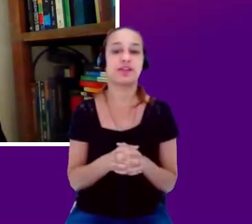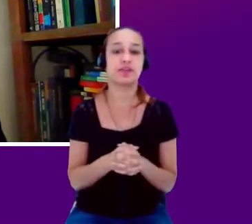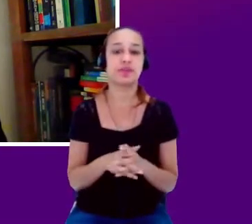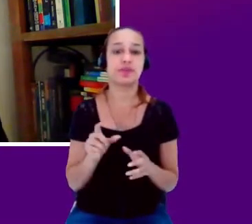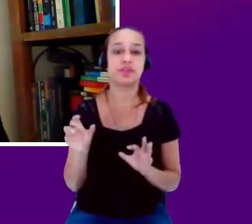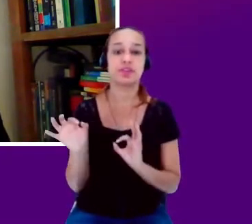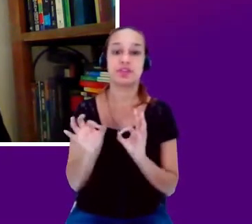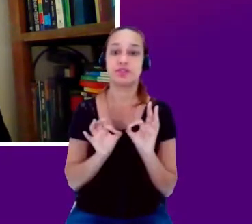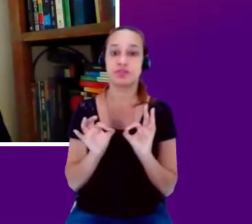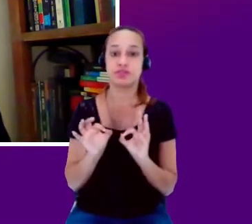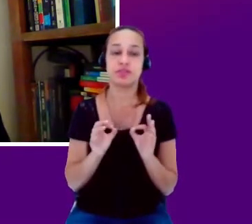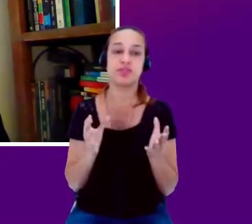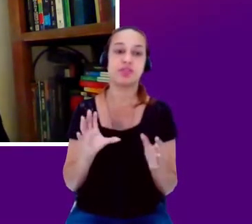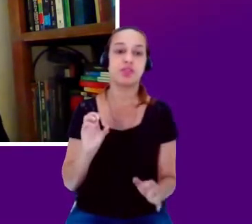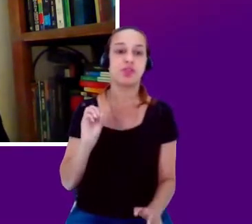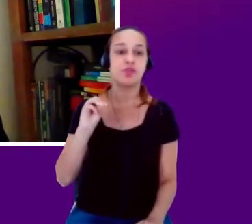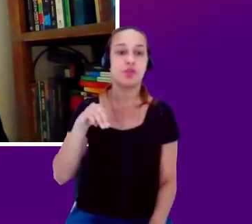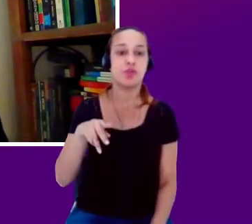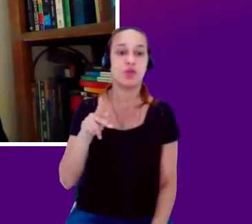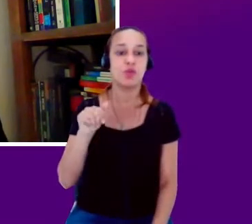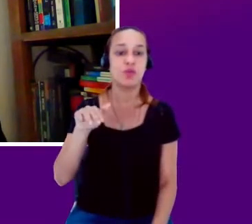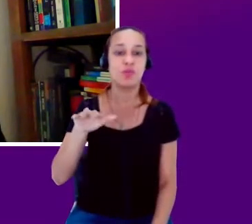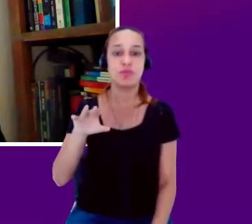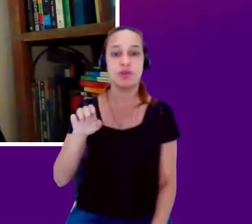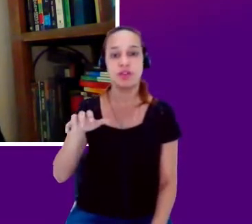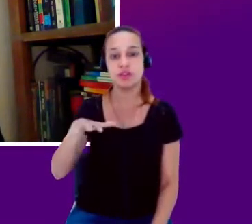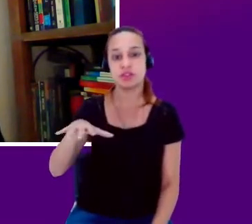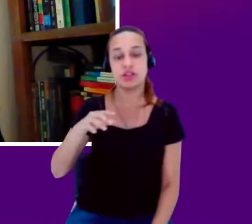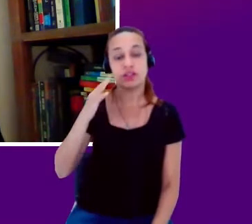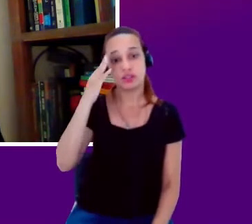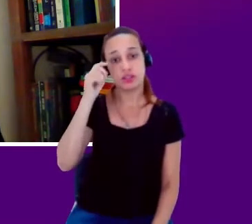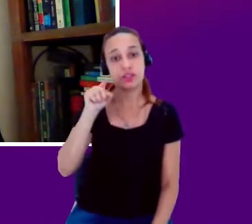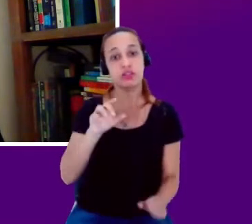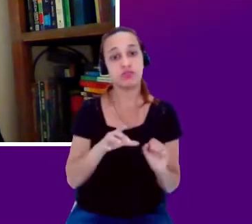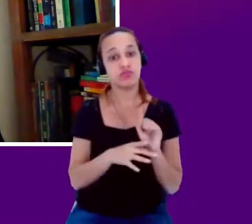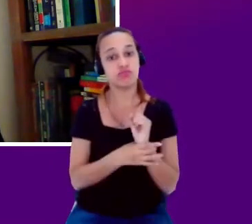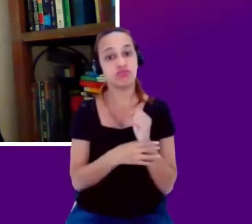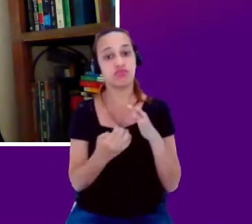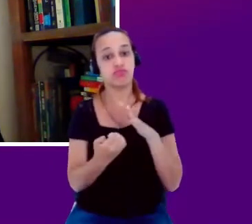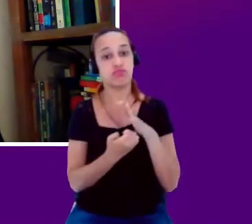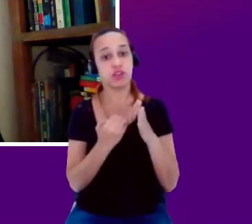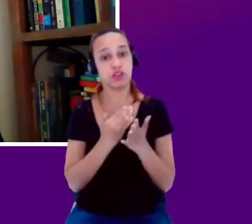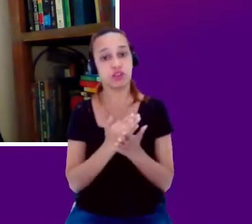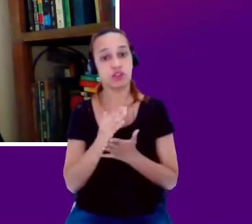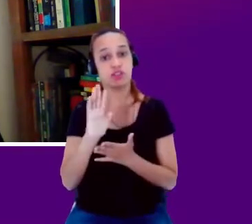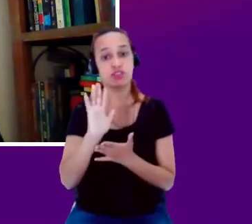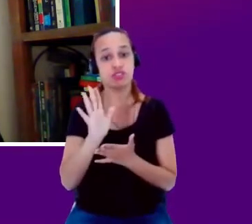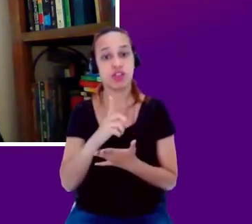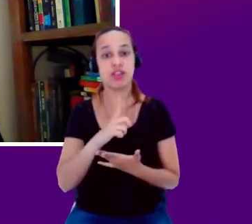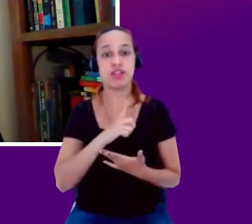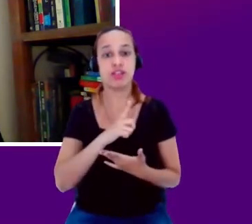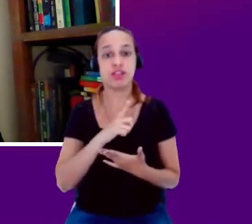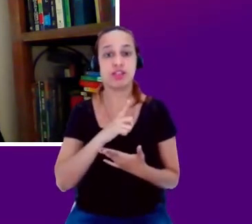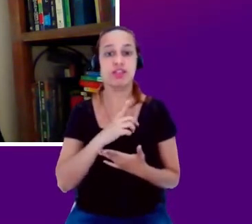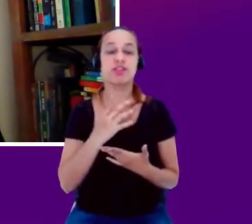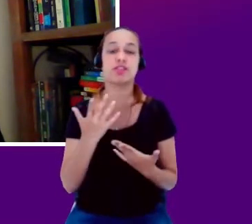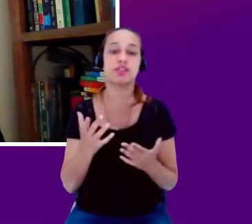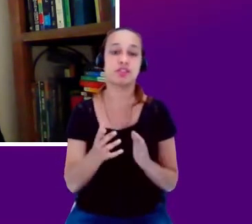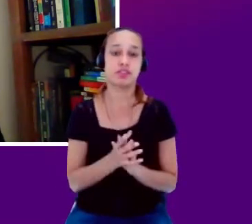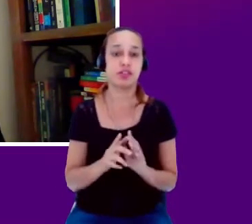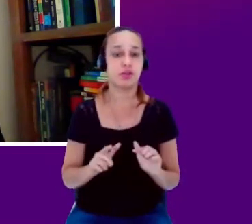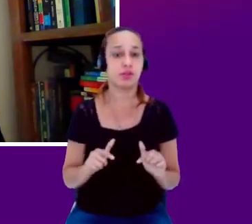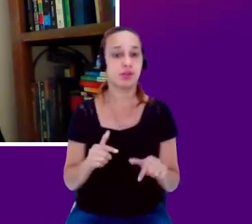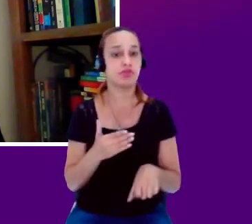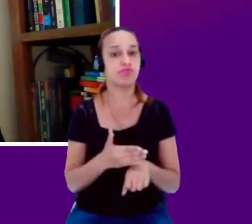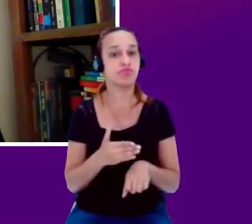programas de compliance setoriais. Eu sei que, no caso dos seguros, por exemplo, a CNSEG já tem um excelente guia de boas práticas, que é o